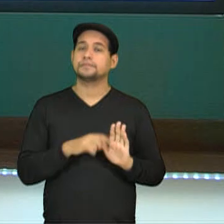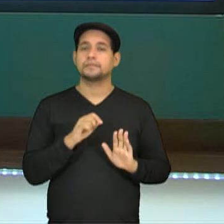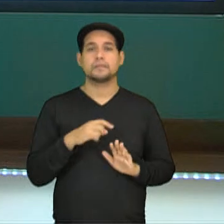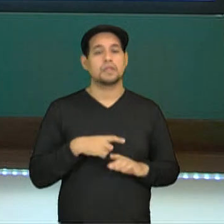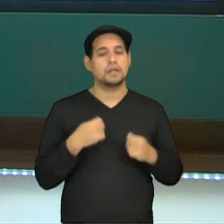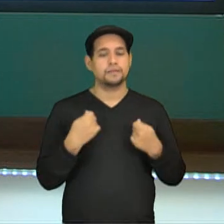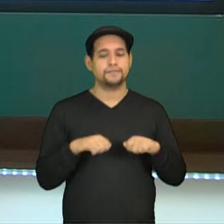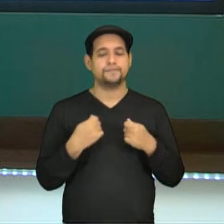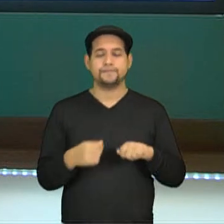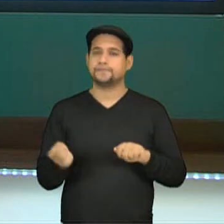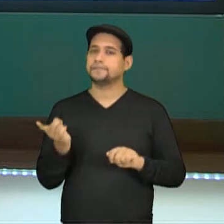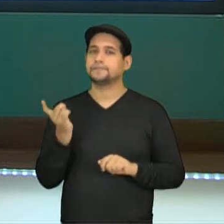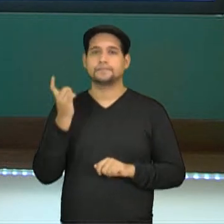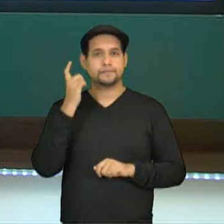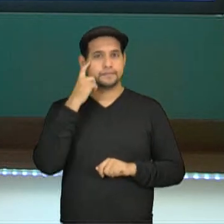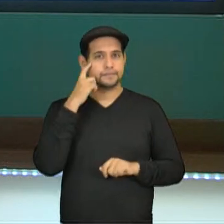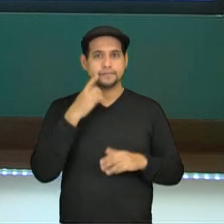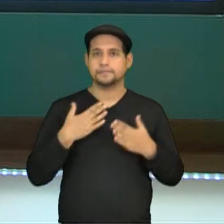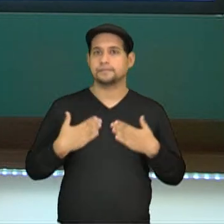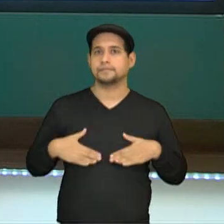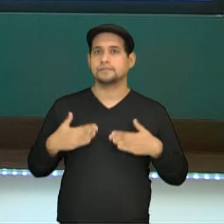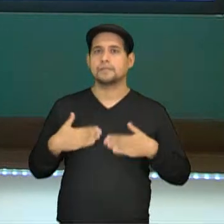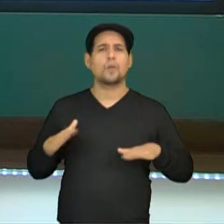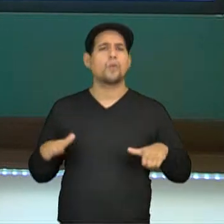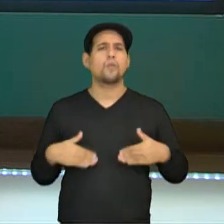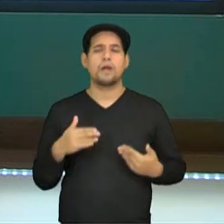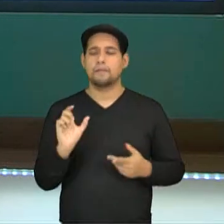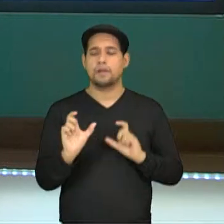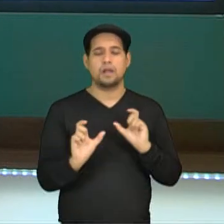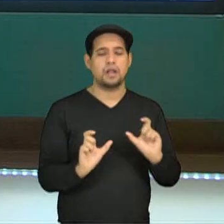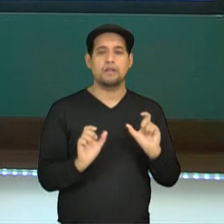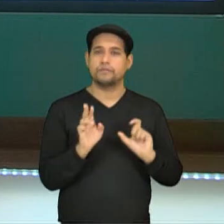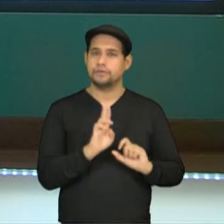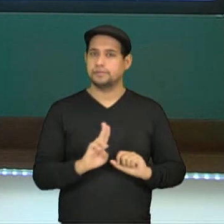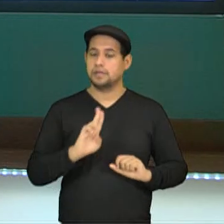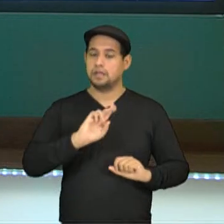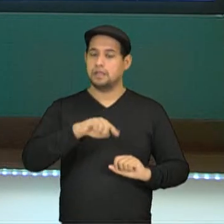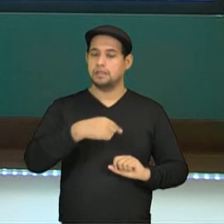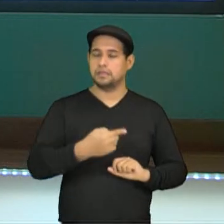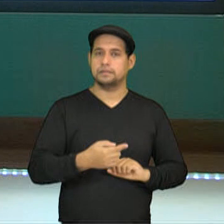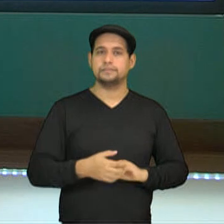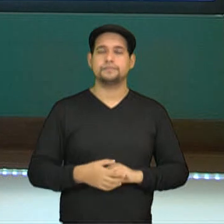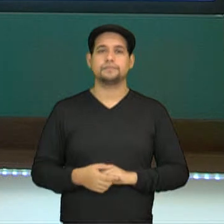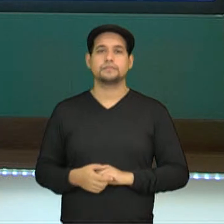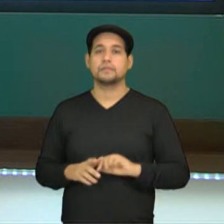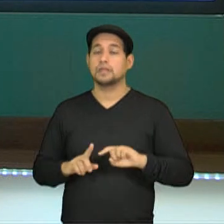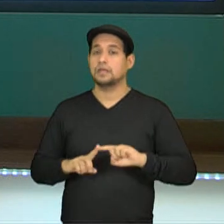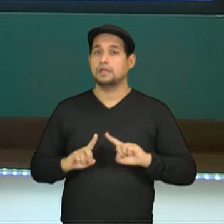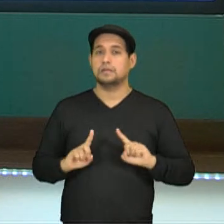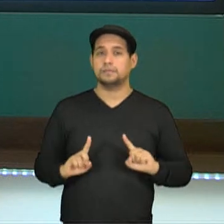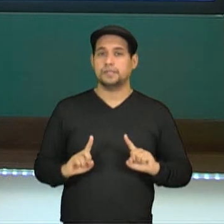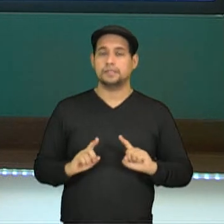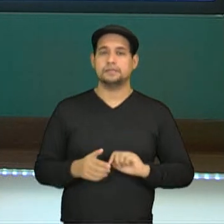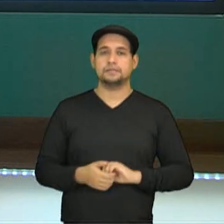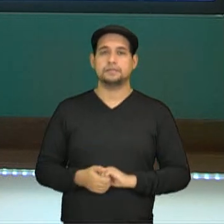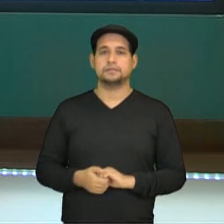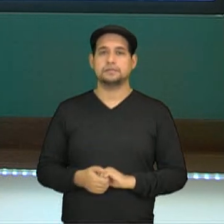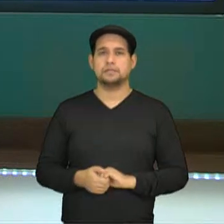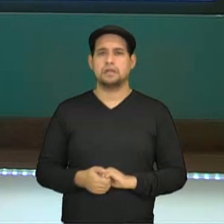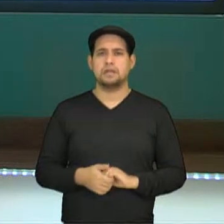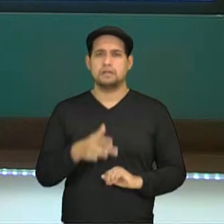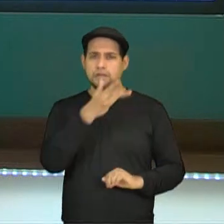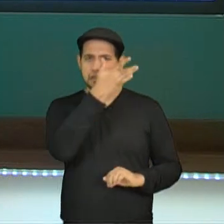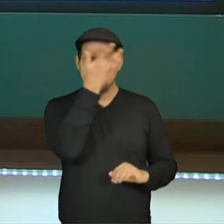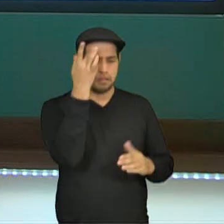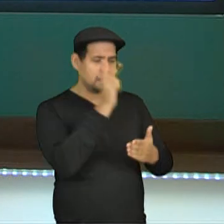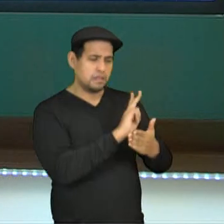teve que pensar com calma quais palavras ele falaria na sequência. Né? Então, no